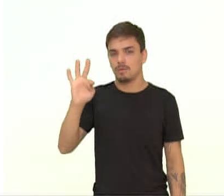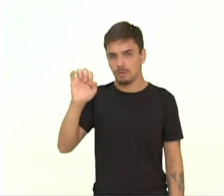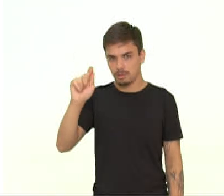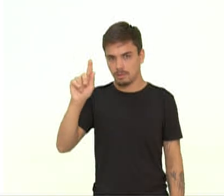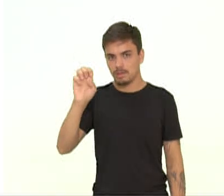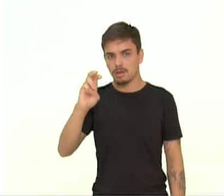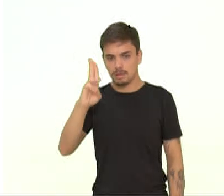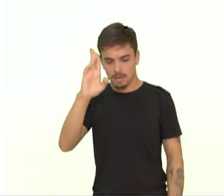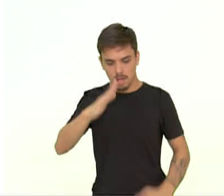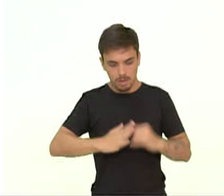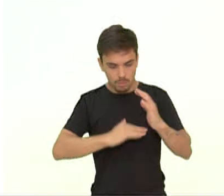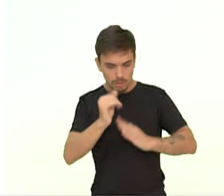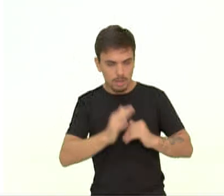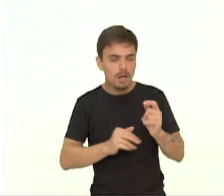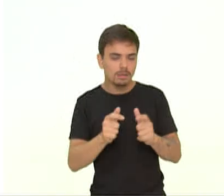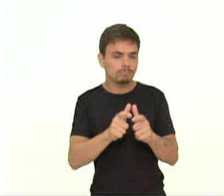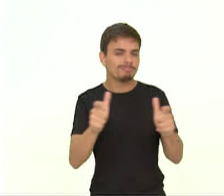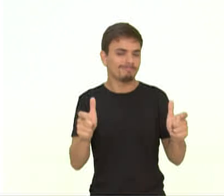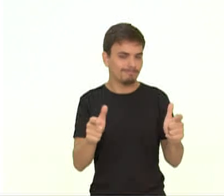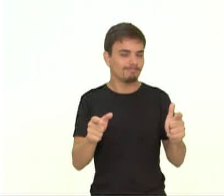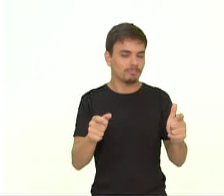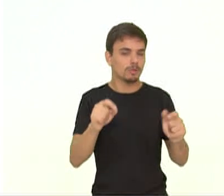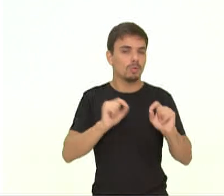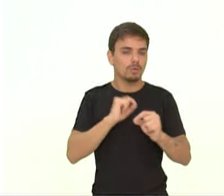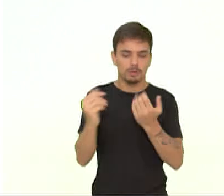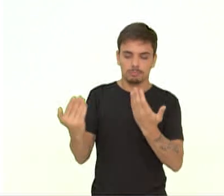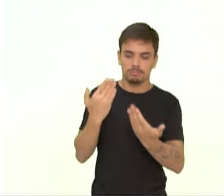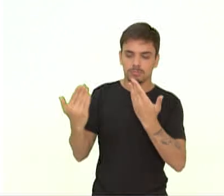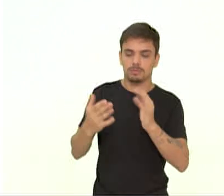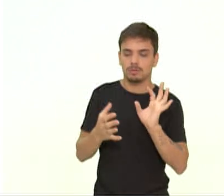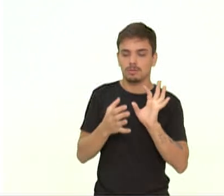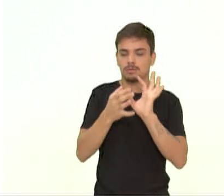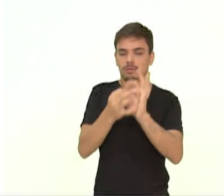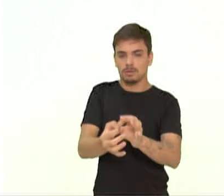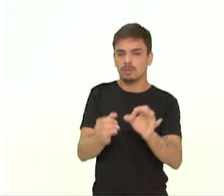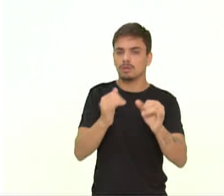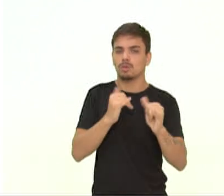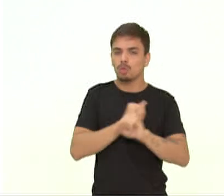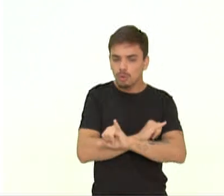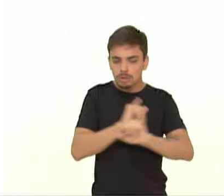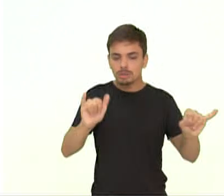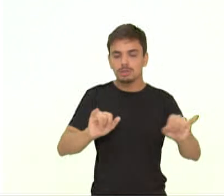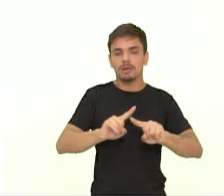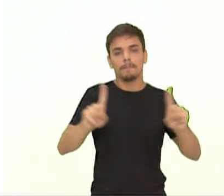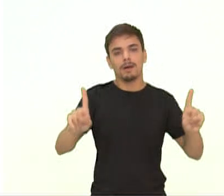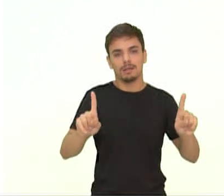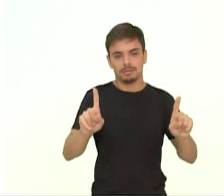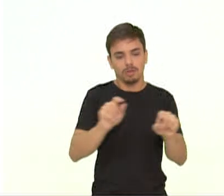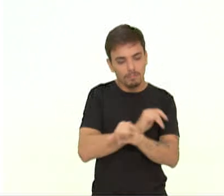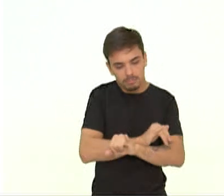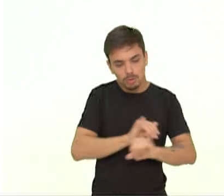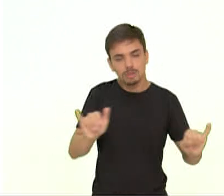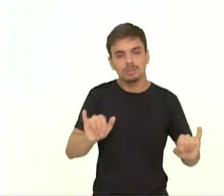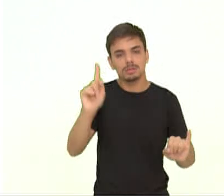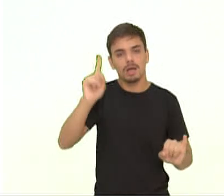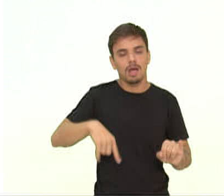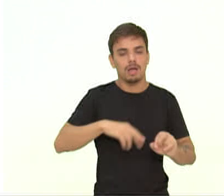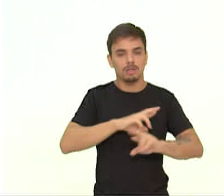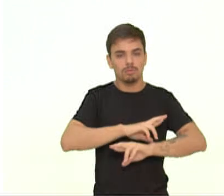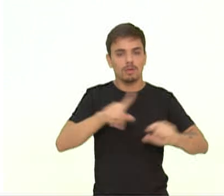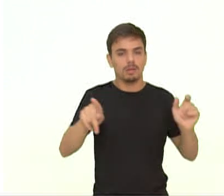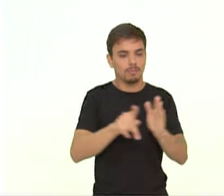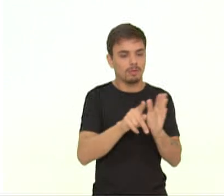na maioria das vezes, em comparação com o conceito de notícia. No entanto, notícia se difere